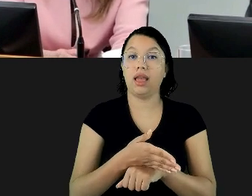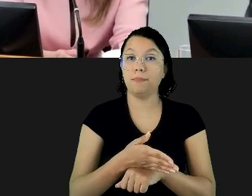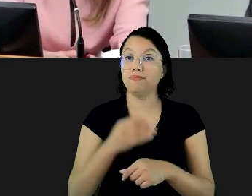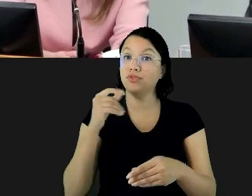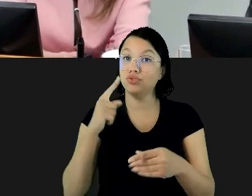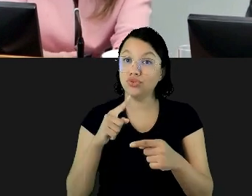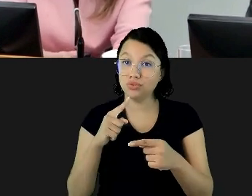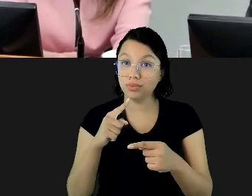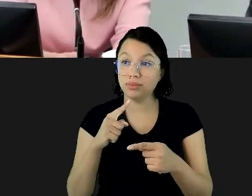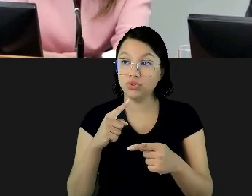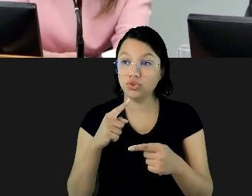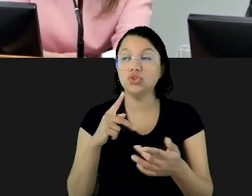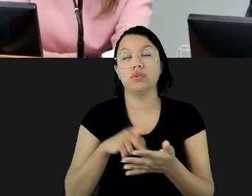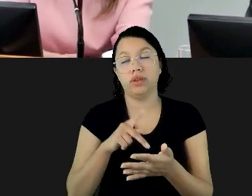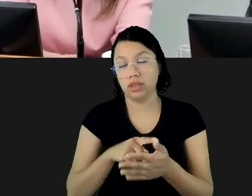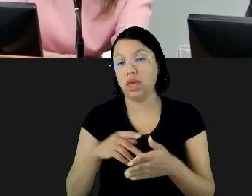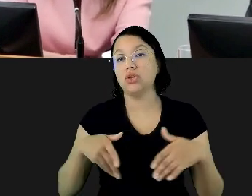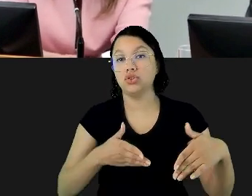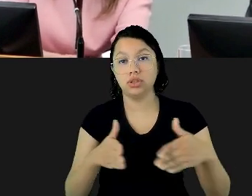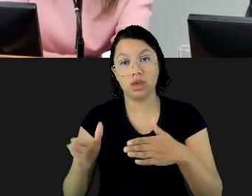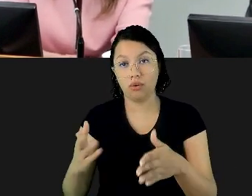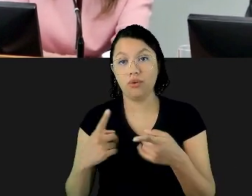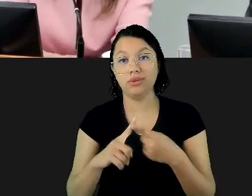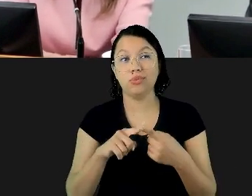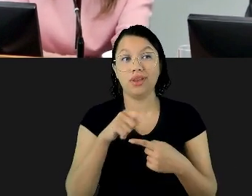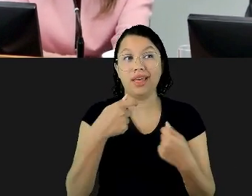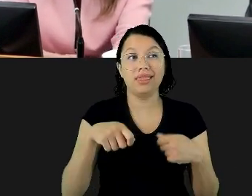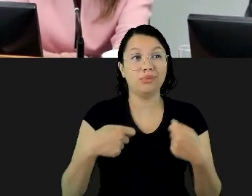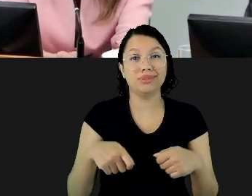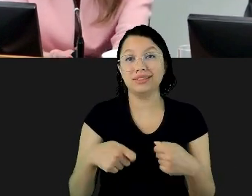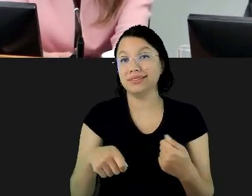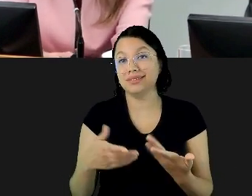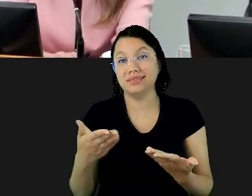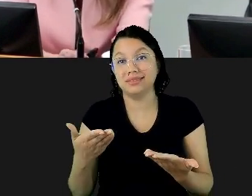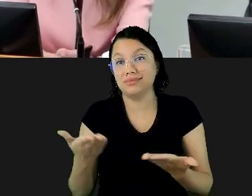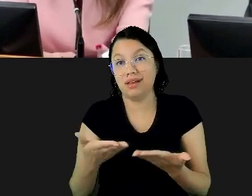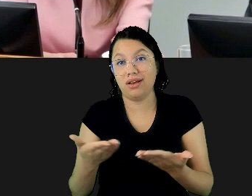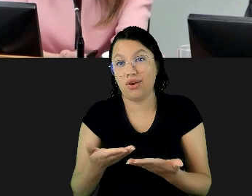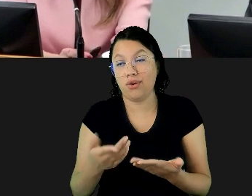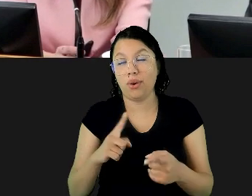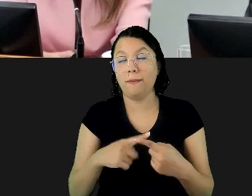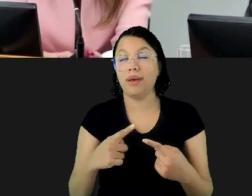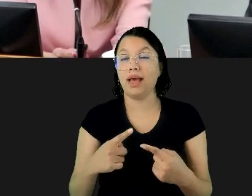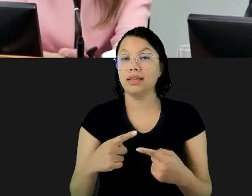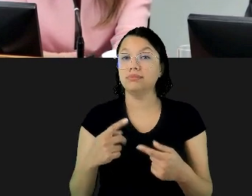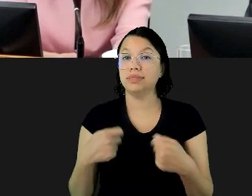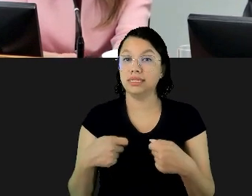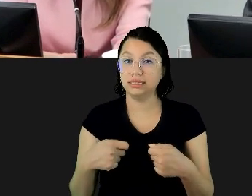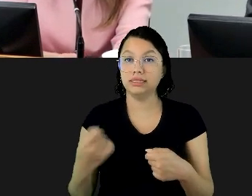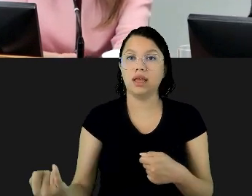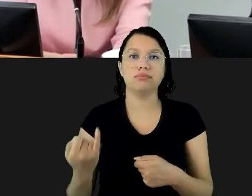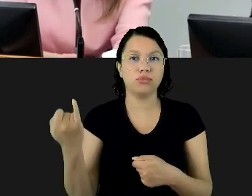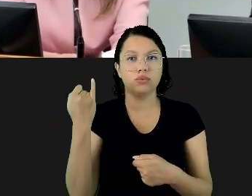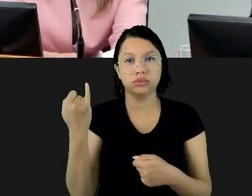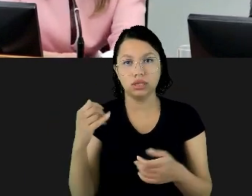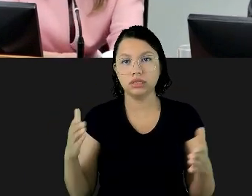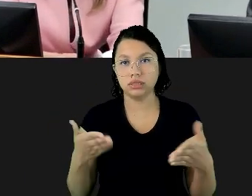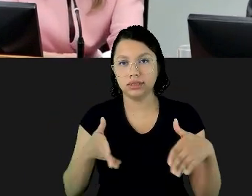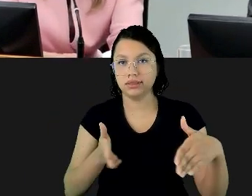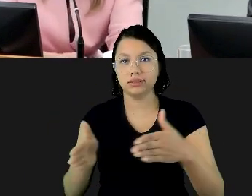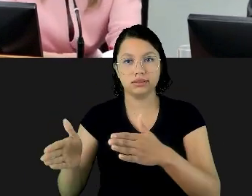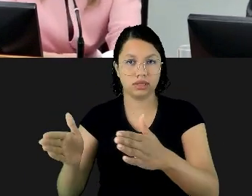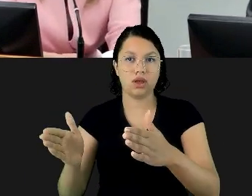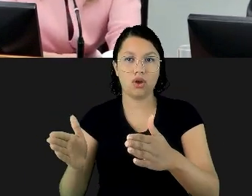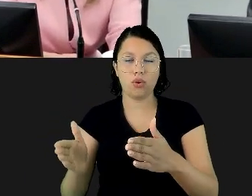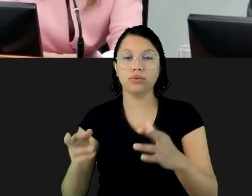de outros caminhos, mas a importância da rota bioceânica, né? A desarticulação entre setores público e privado e